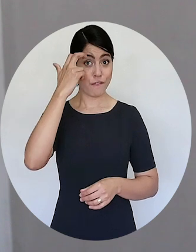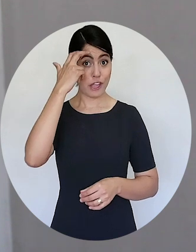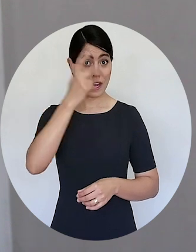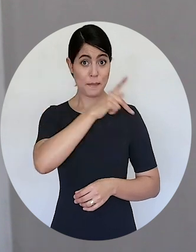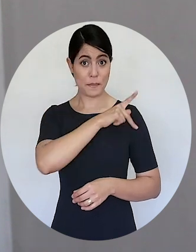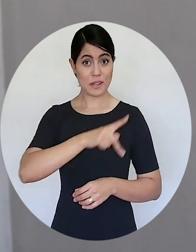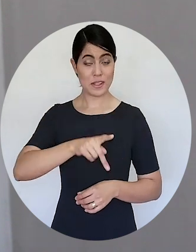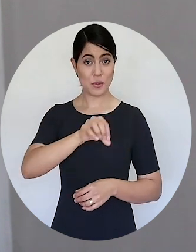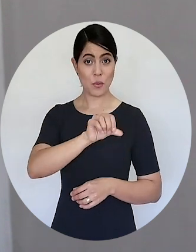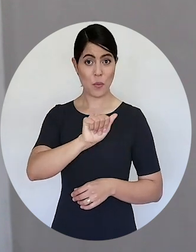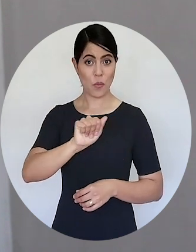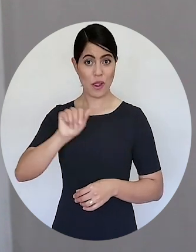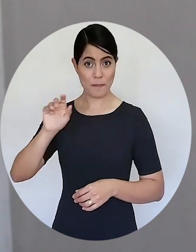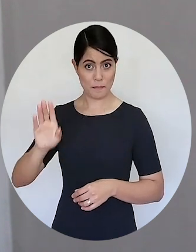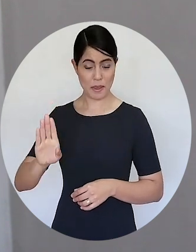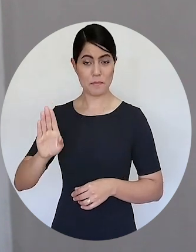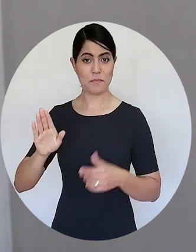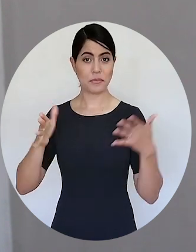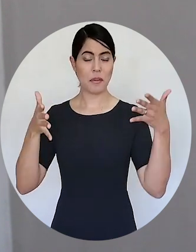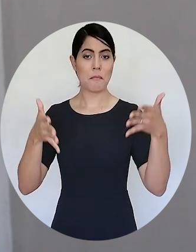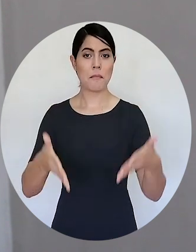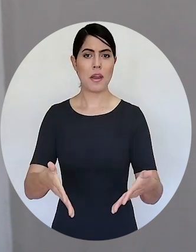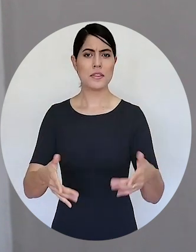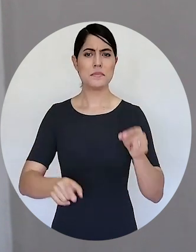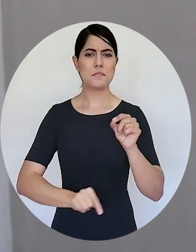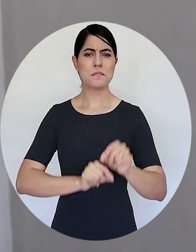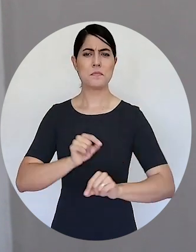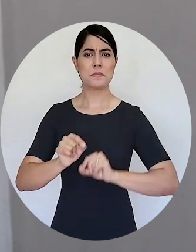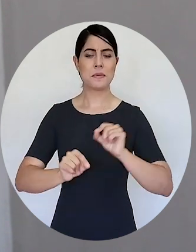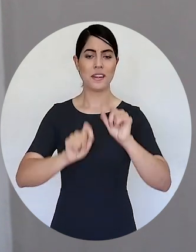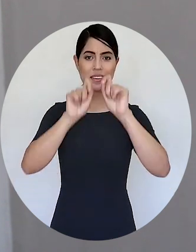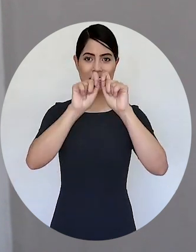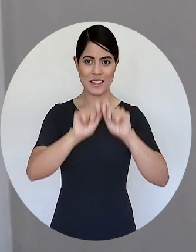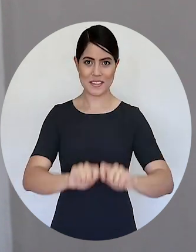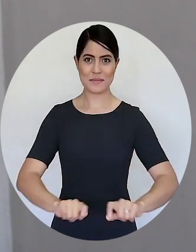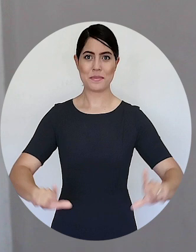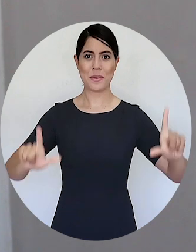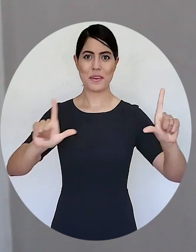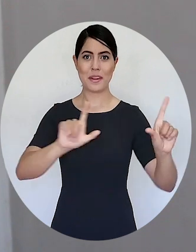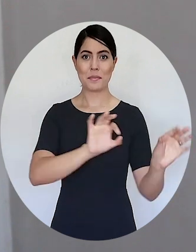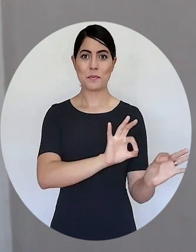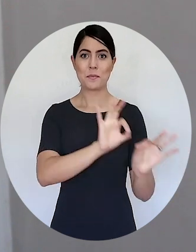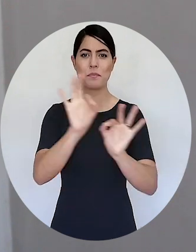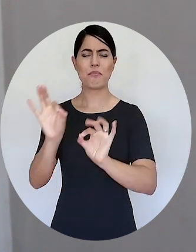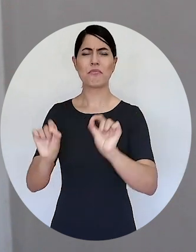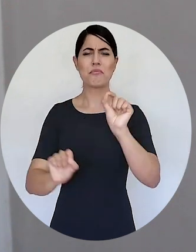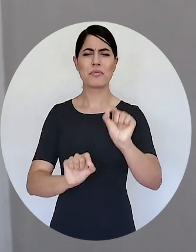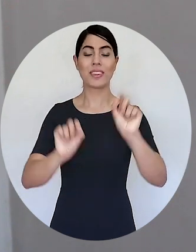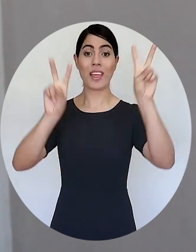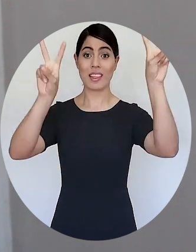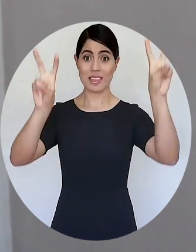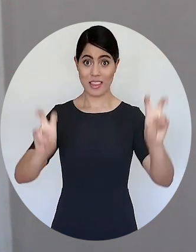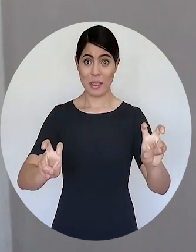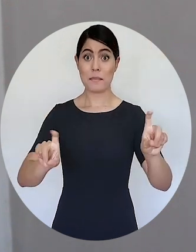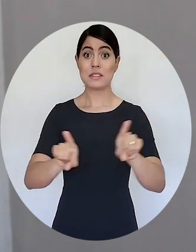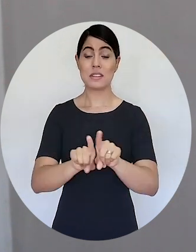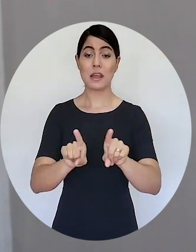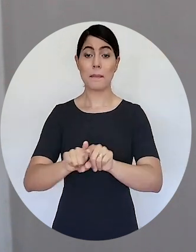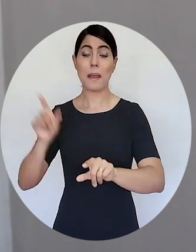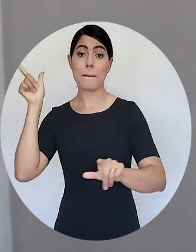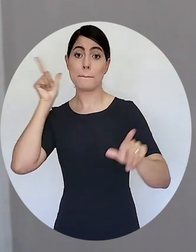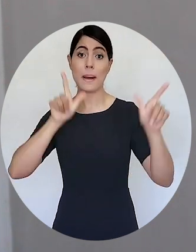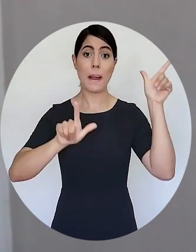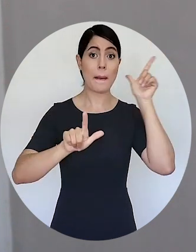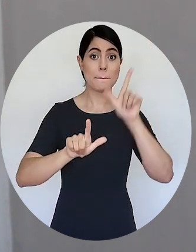Felipe Santa Cruz, presidente nacional da Ordem, participa conosco deste programa para ressaltar alguns temas e